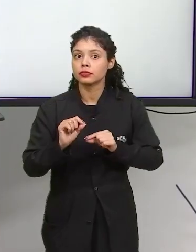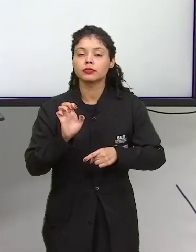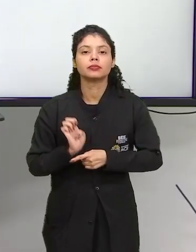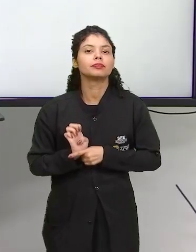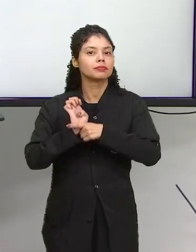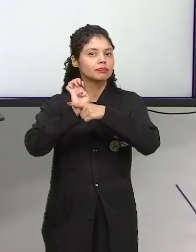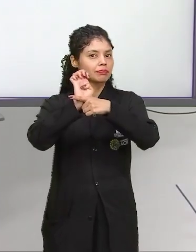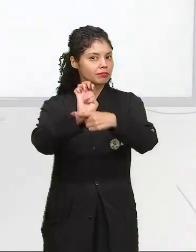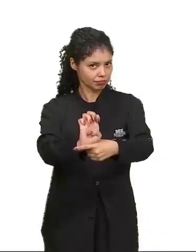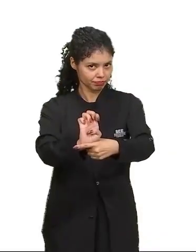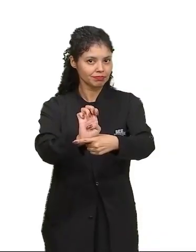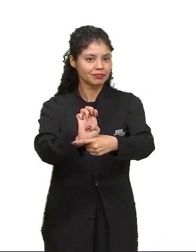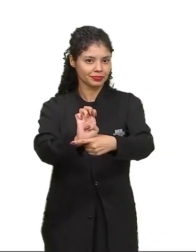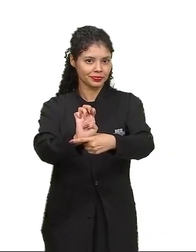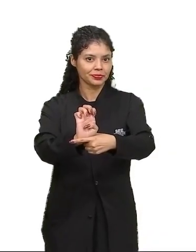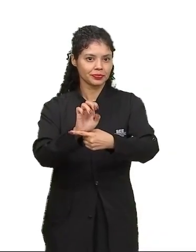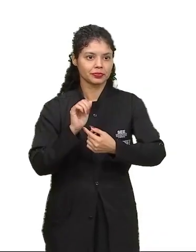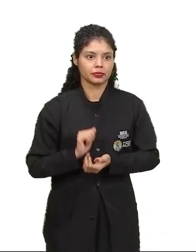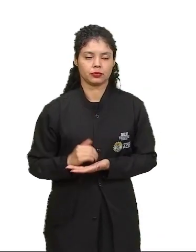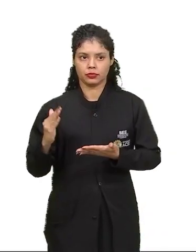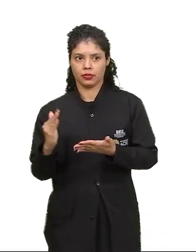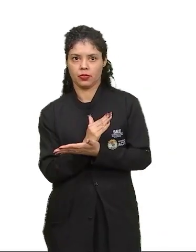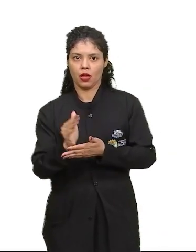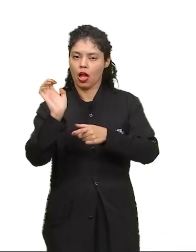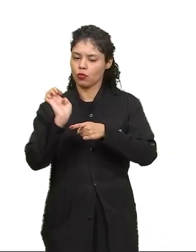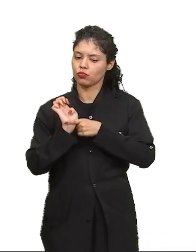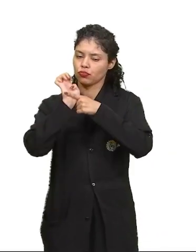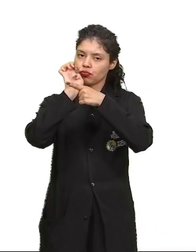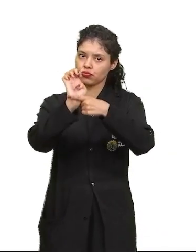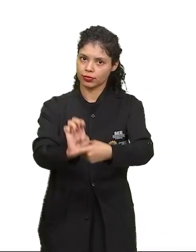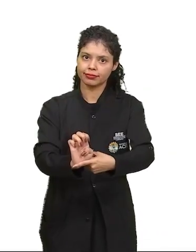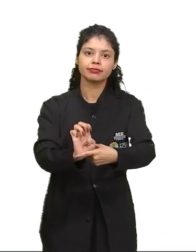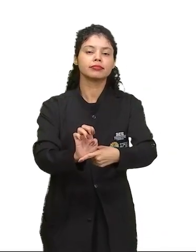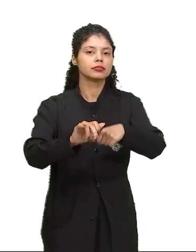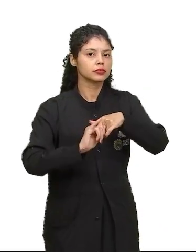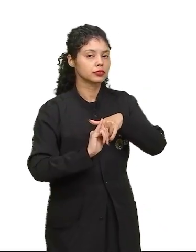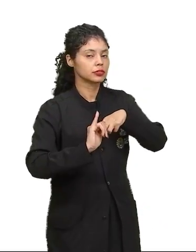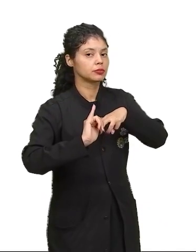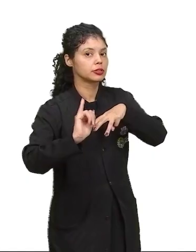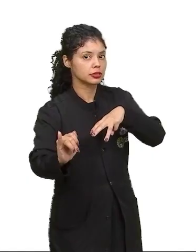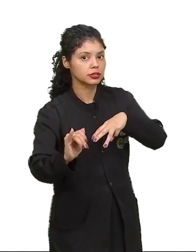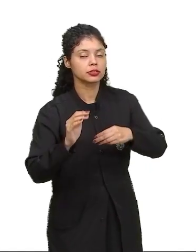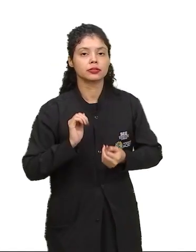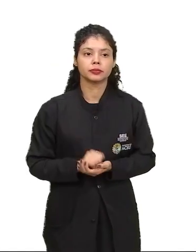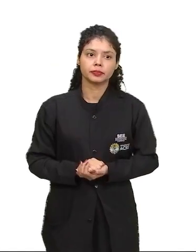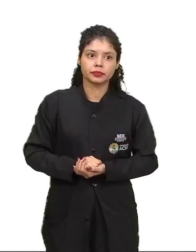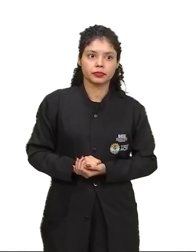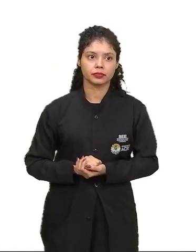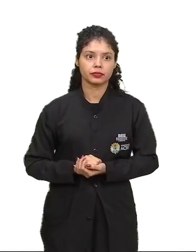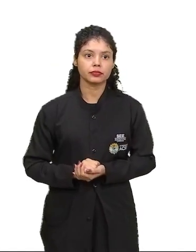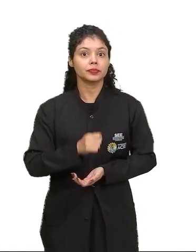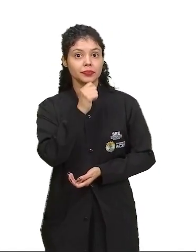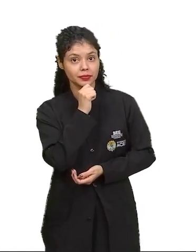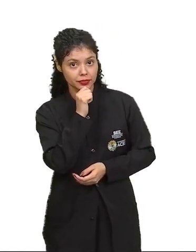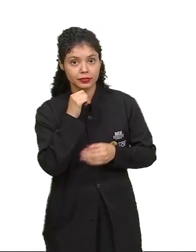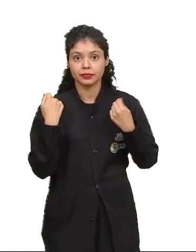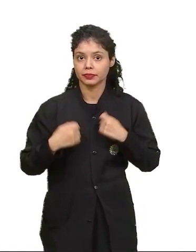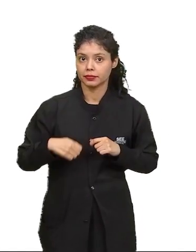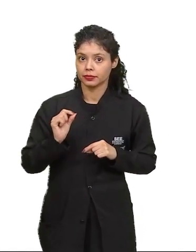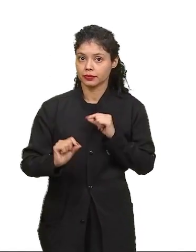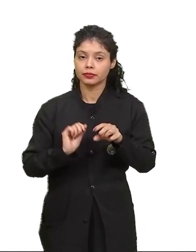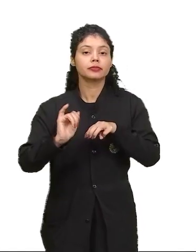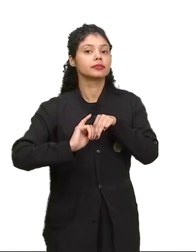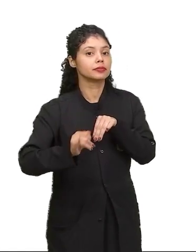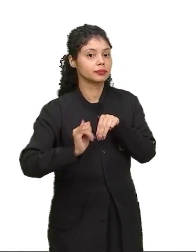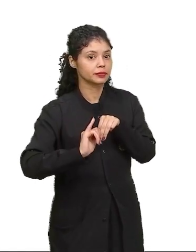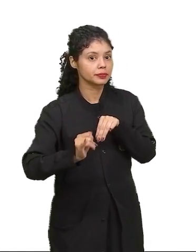um emissor, Alguém que emite a mensagem, que cria a mensagem. Além disso, nós precisamos de